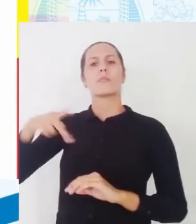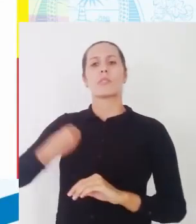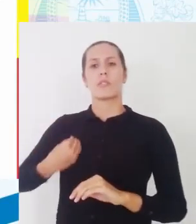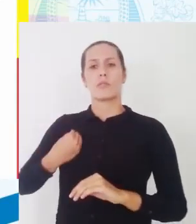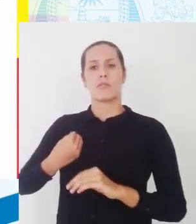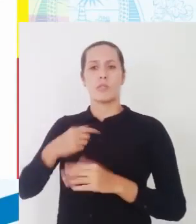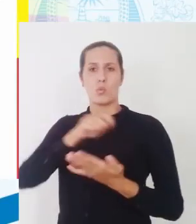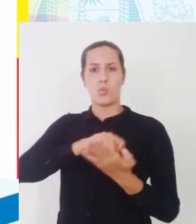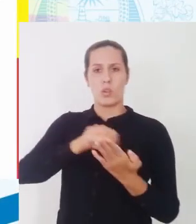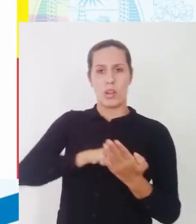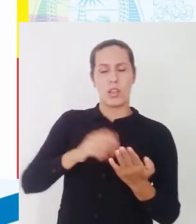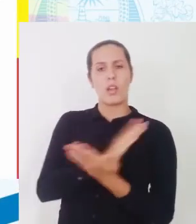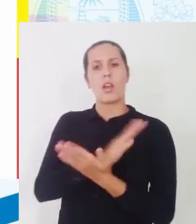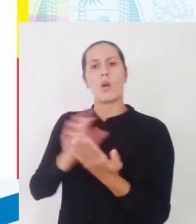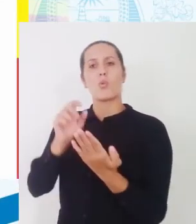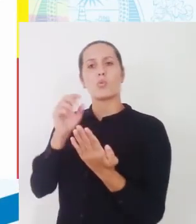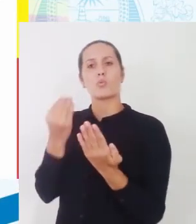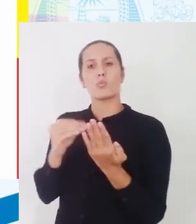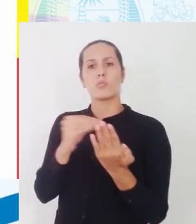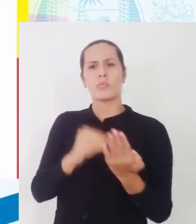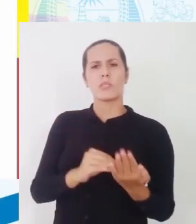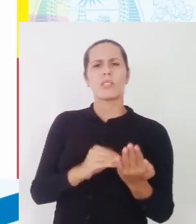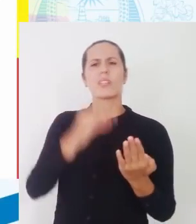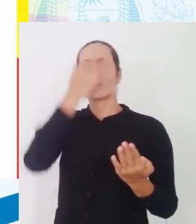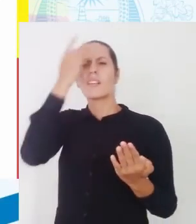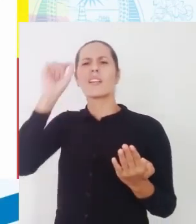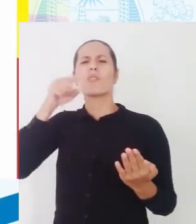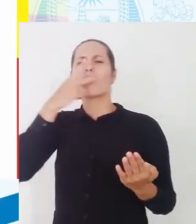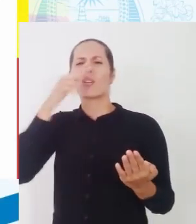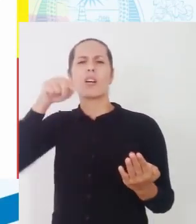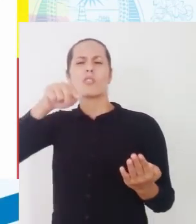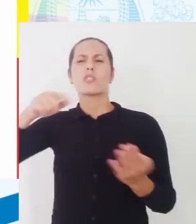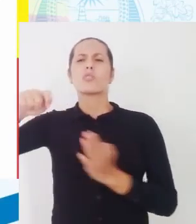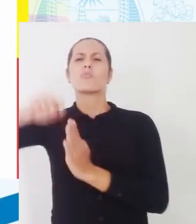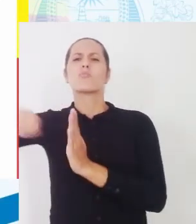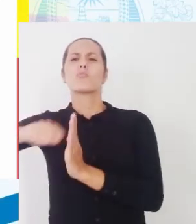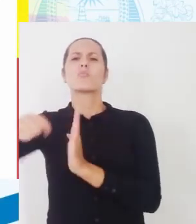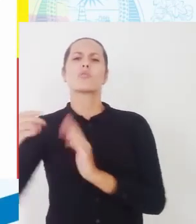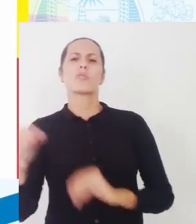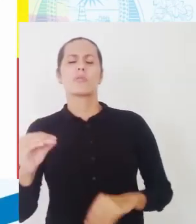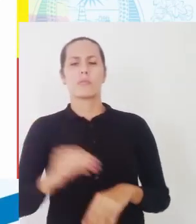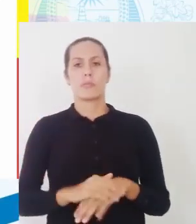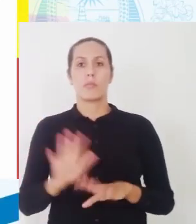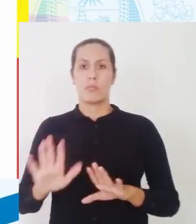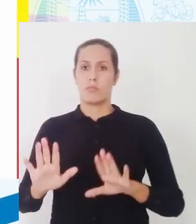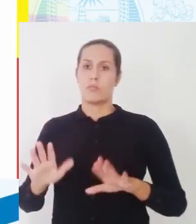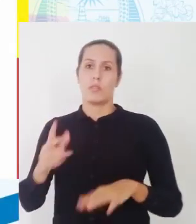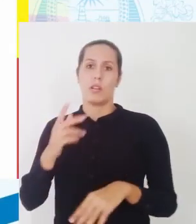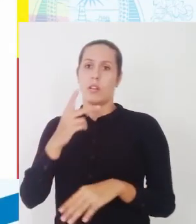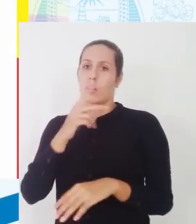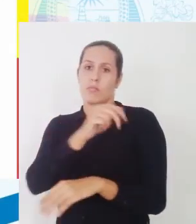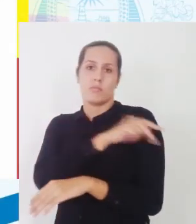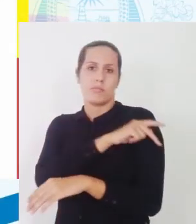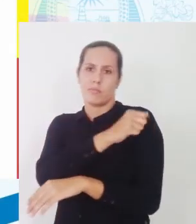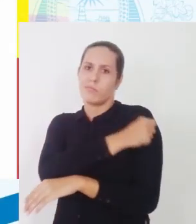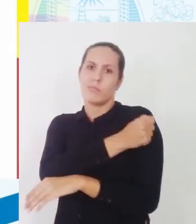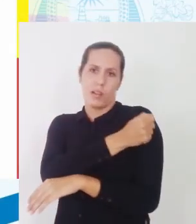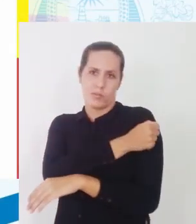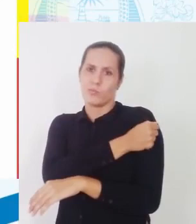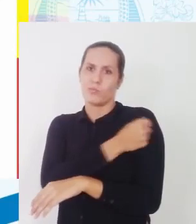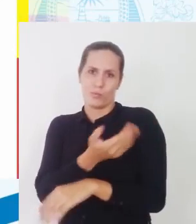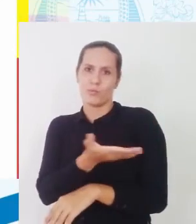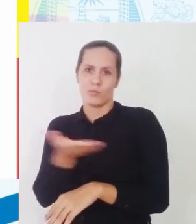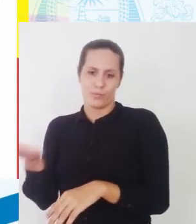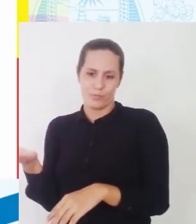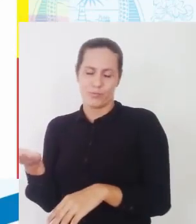tem um caderno e alguns bilhetes que ela leu nas mãos. Quem você acha que escreveu esses bilhetes? Provavelmente os próprios